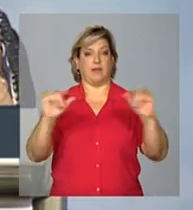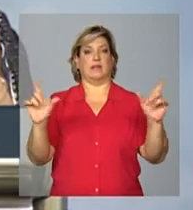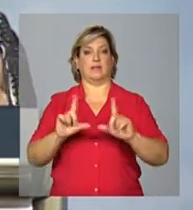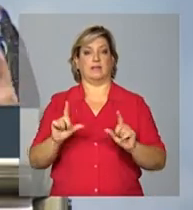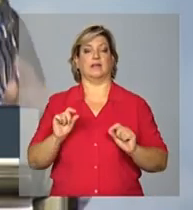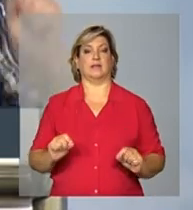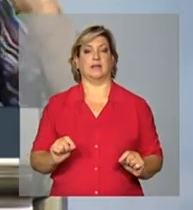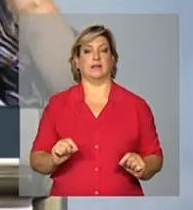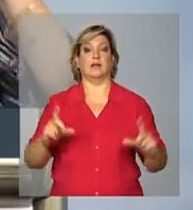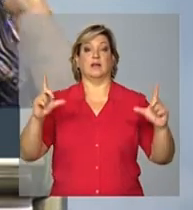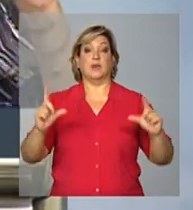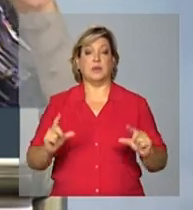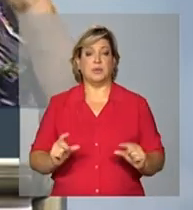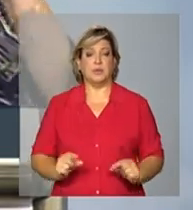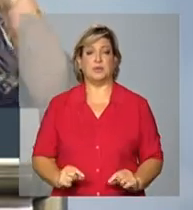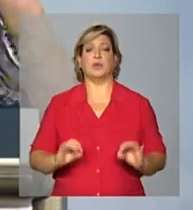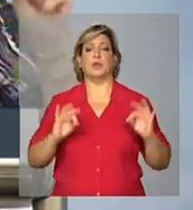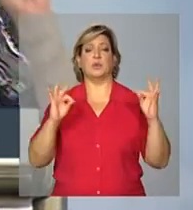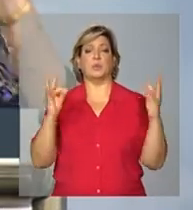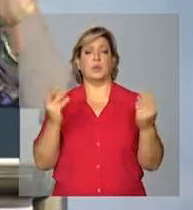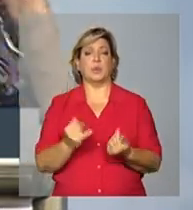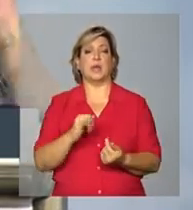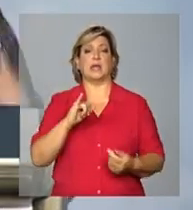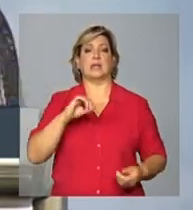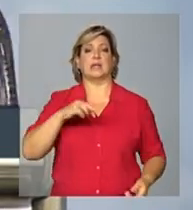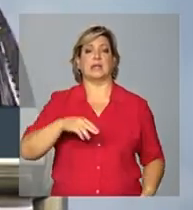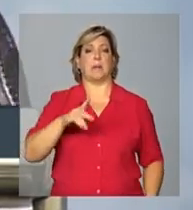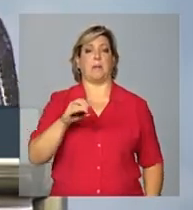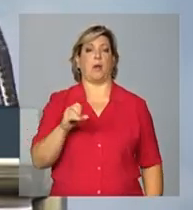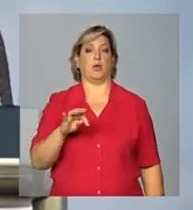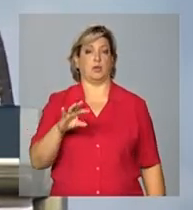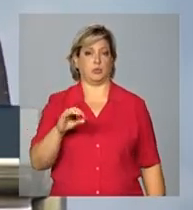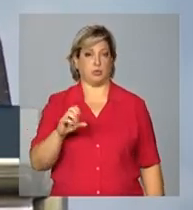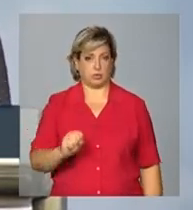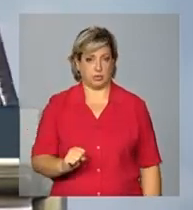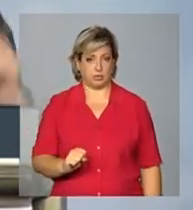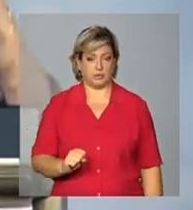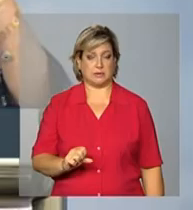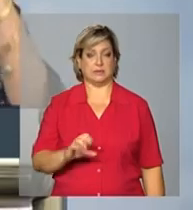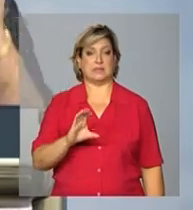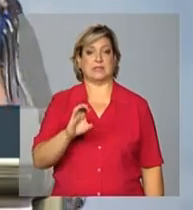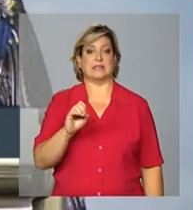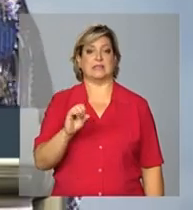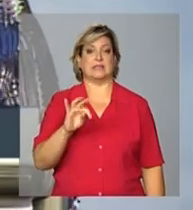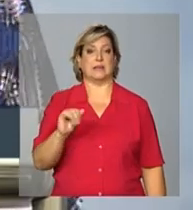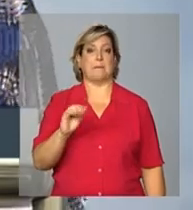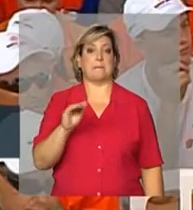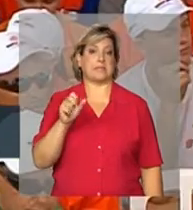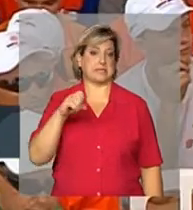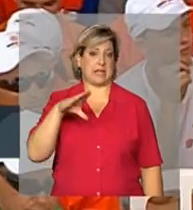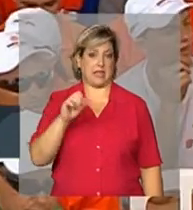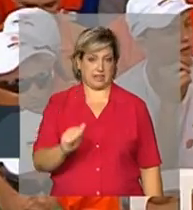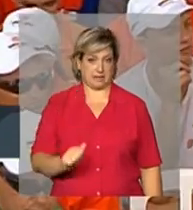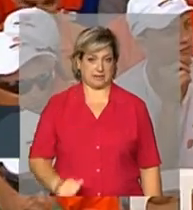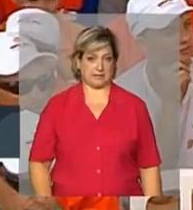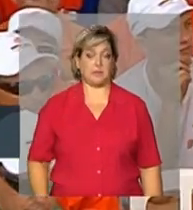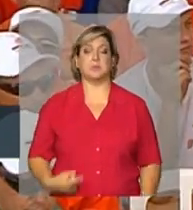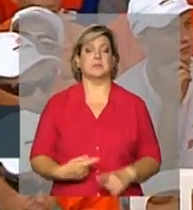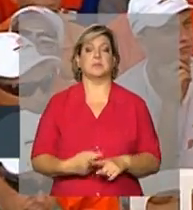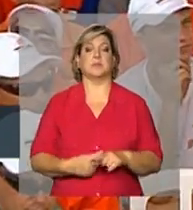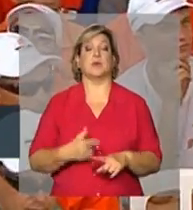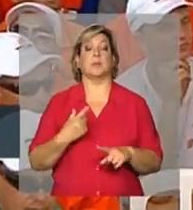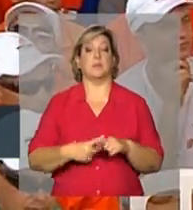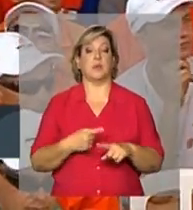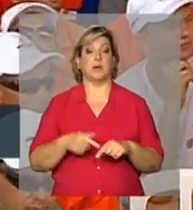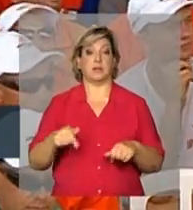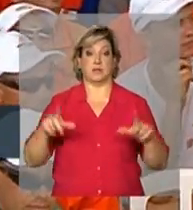redução de todos os impostos da cesta básica. Por quê? porque a